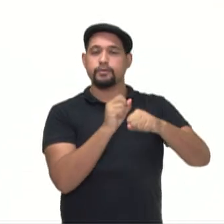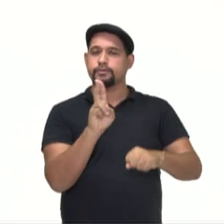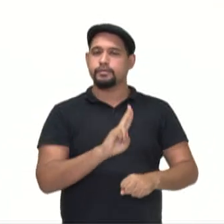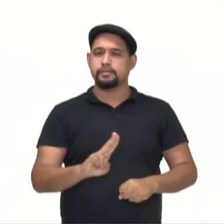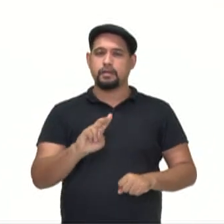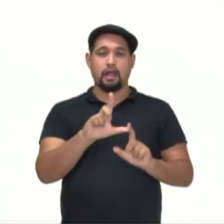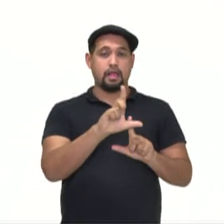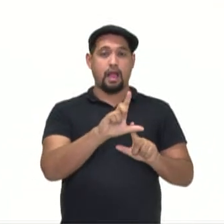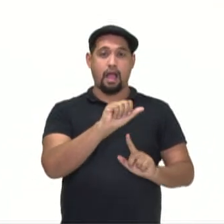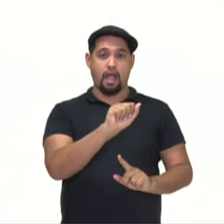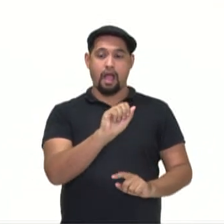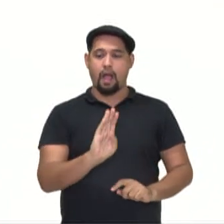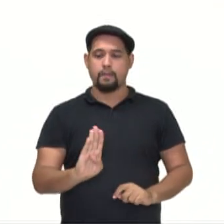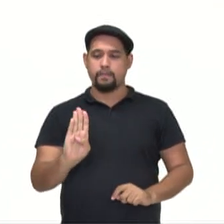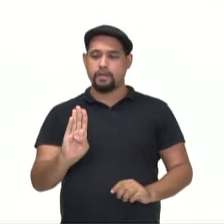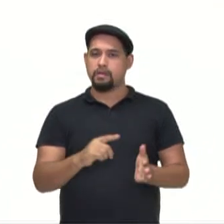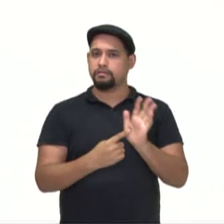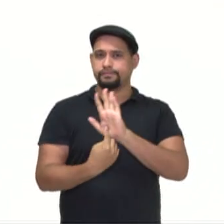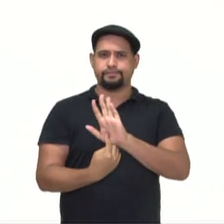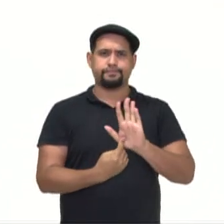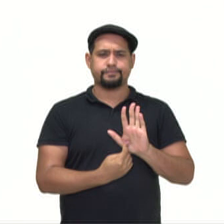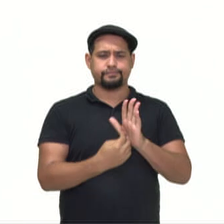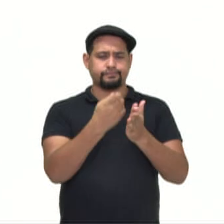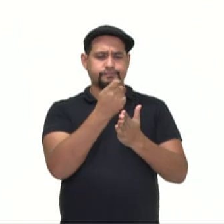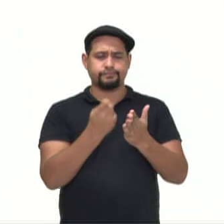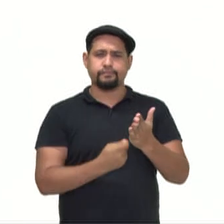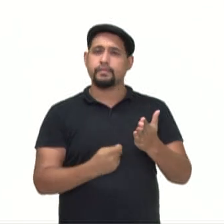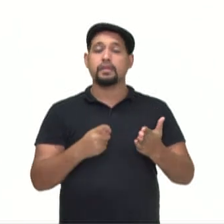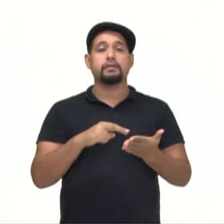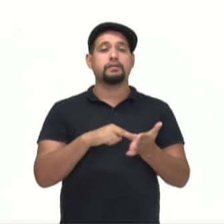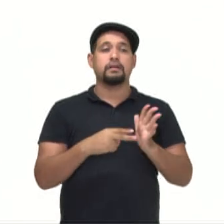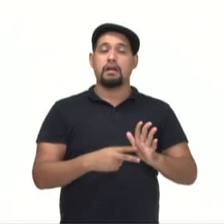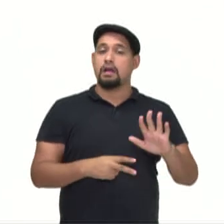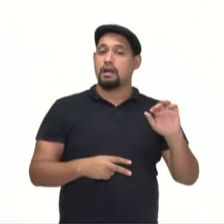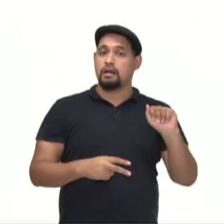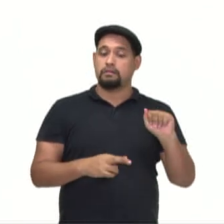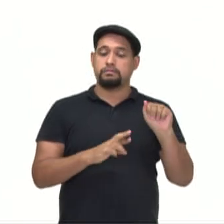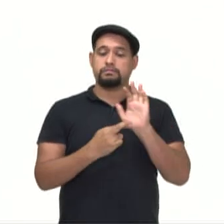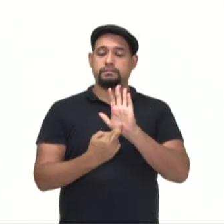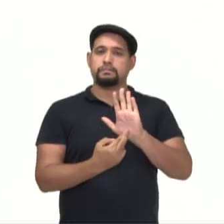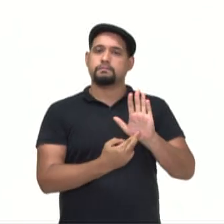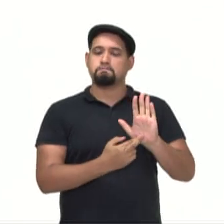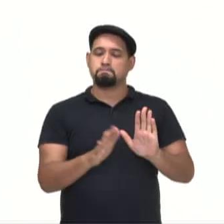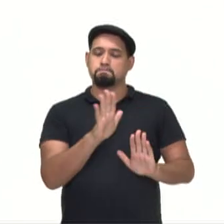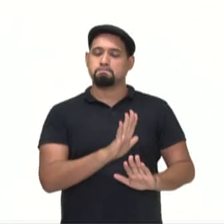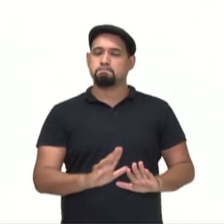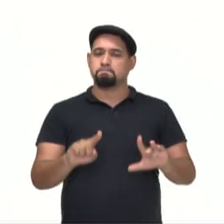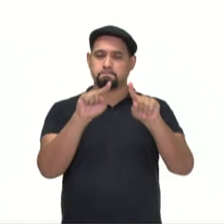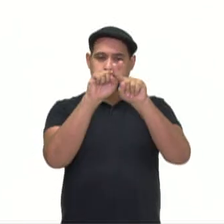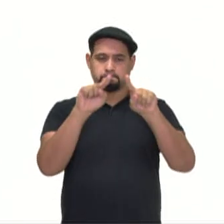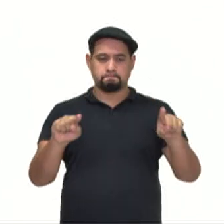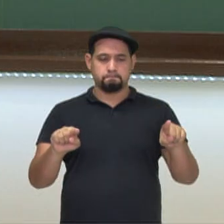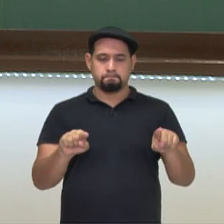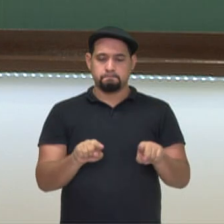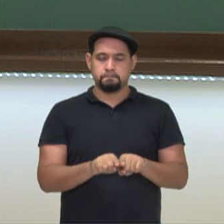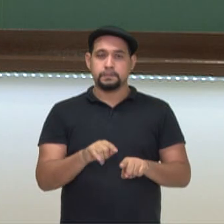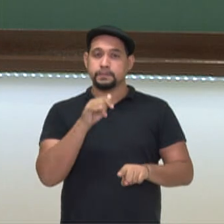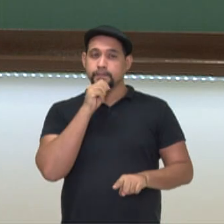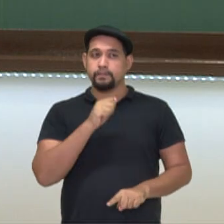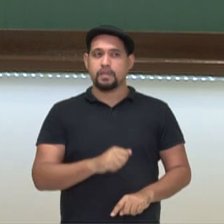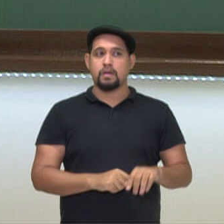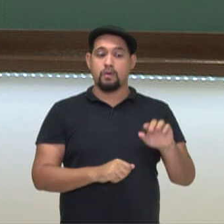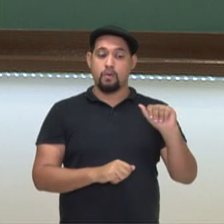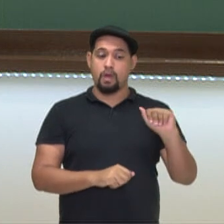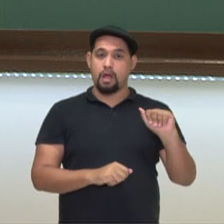A e B para indicá-las, escreva a expressão A que representa a área de um losango. Então você vai fazer assim, o A